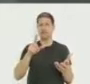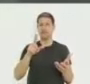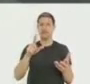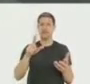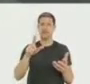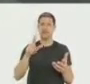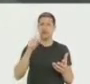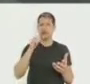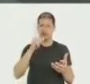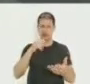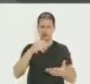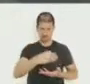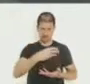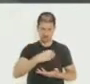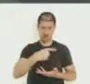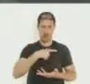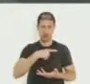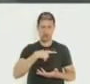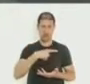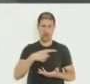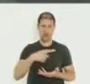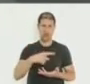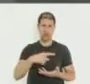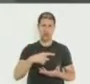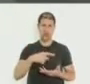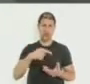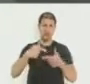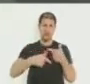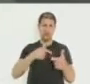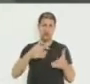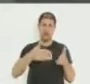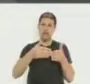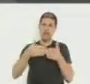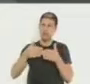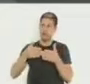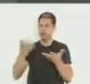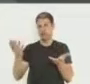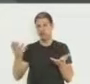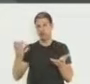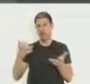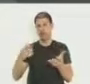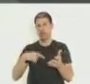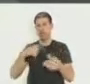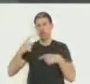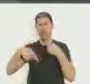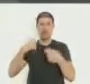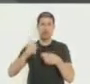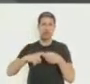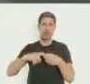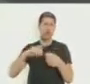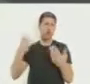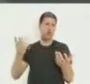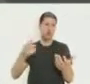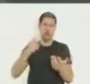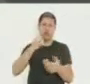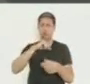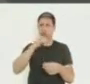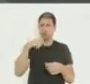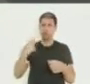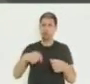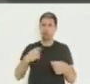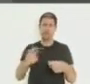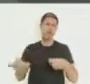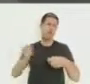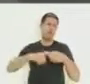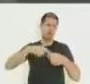tá afastada do trabalho ou tá afastado e vai voltar ou só mais que ama esse precisam se reintegrar no mercado de trabalho a gente sabe da